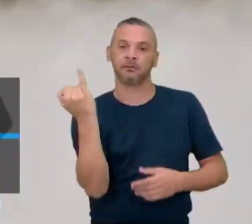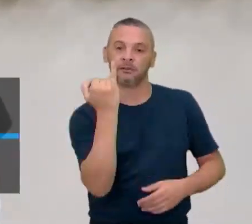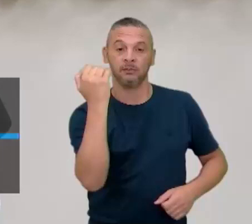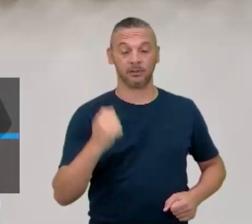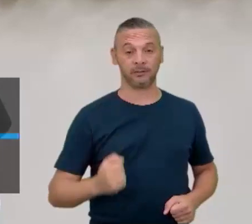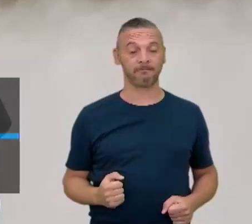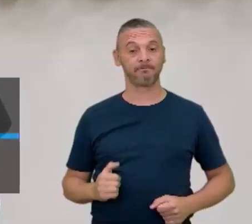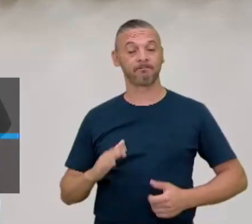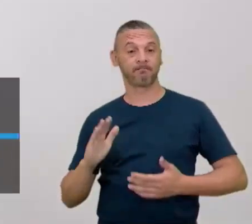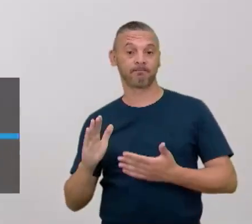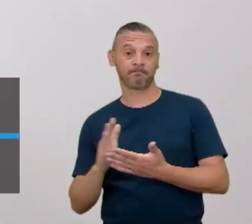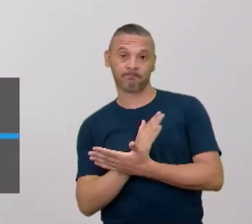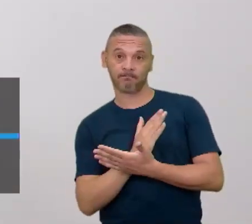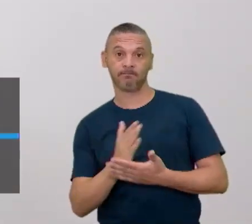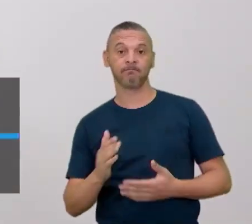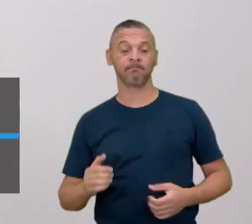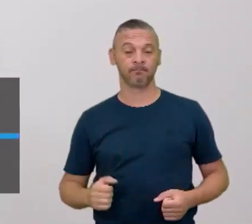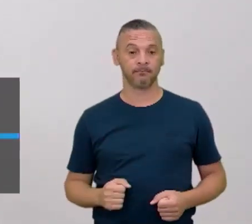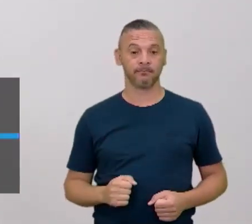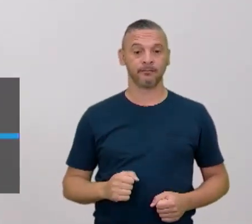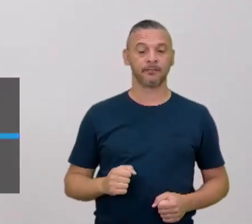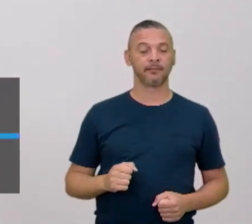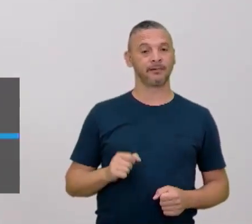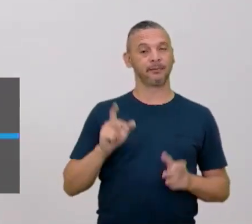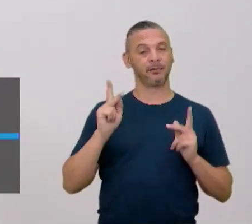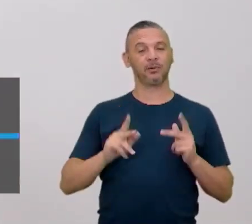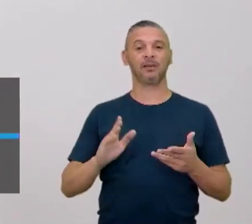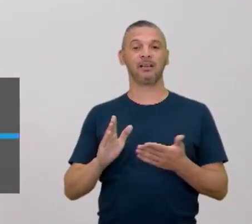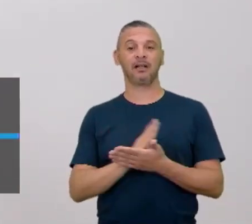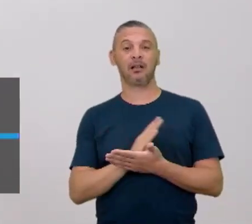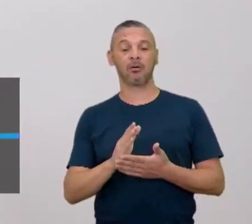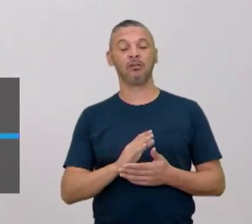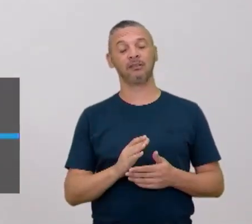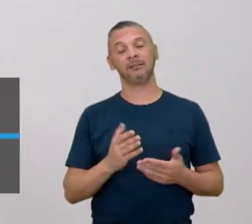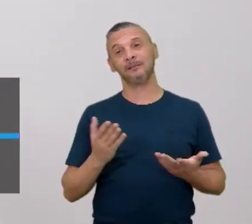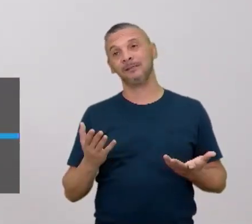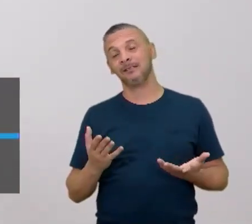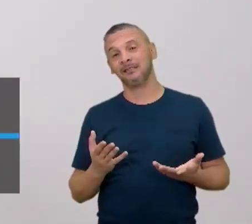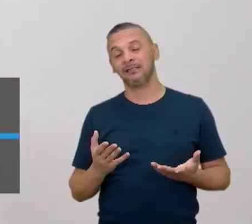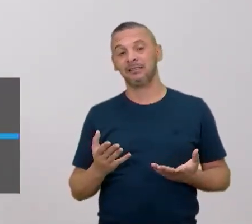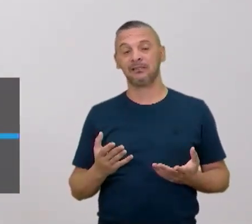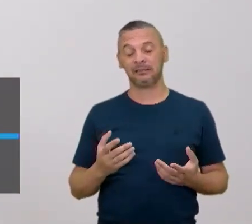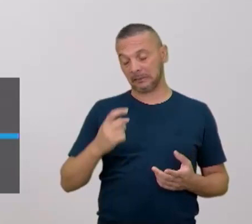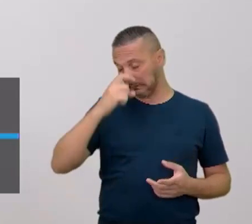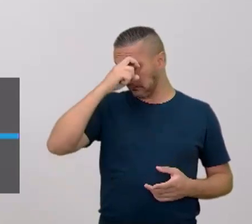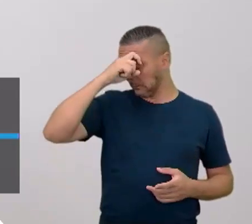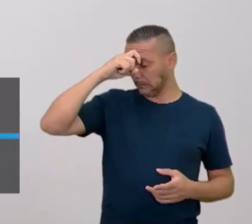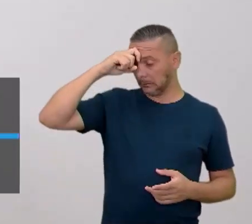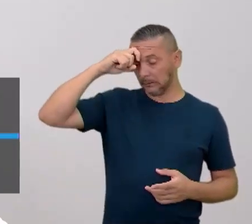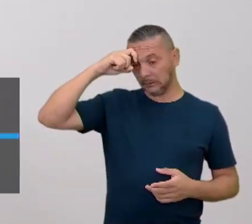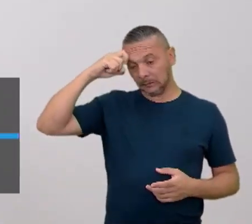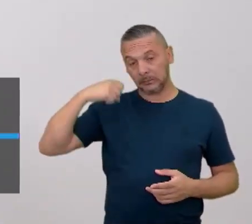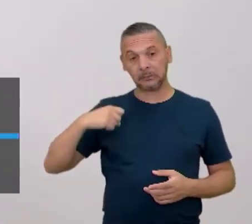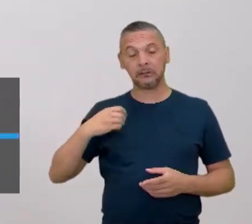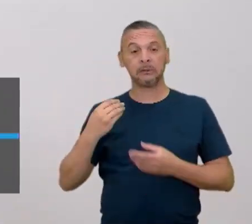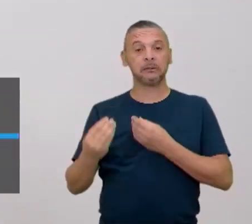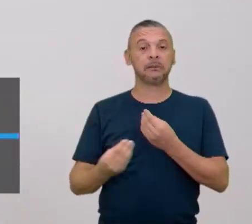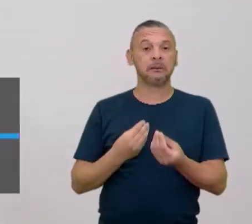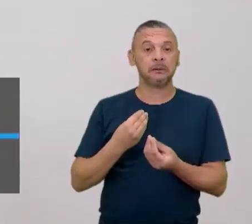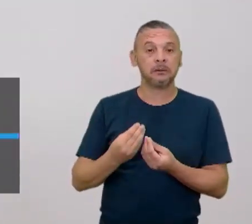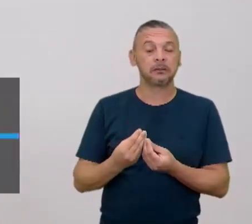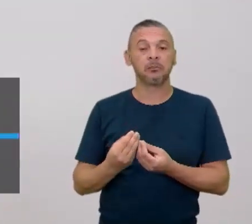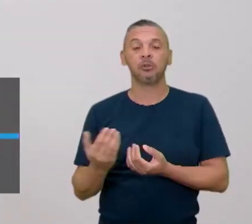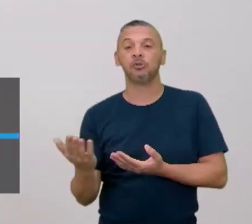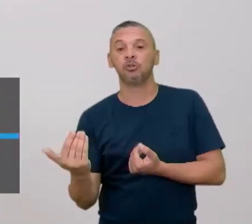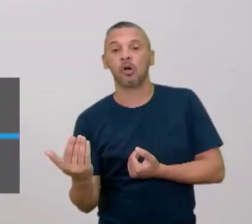muitas vezes a gente não pode esquecer, né? Muitos deles se sacrificam para que a gente possa passar pela adolescência dentro